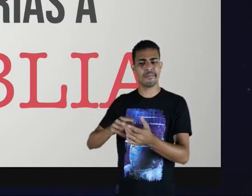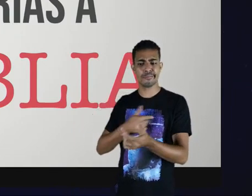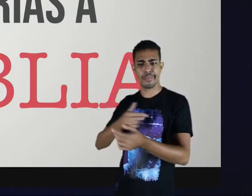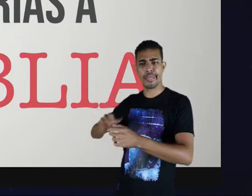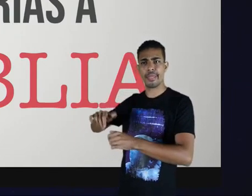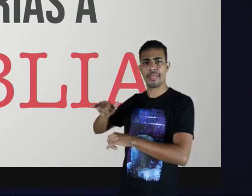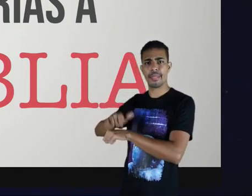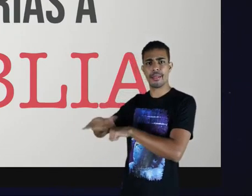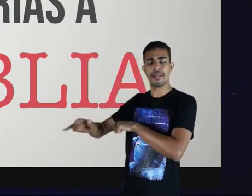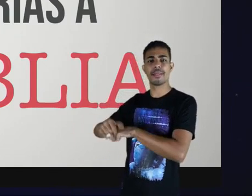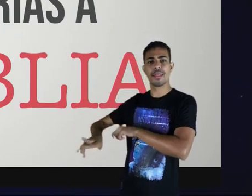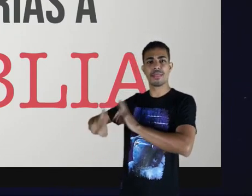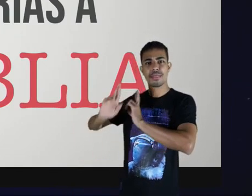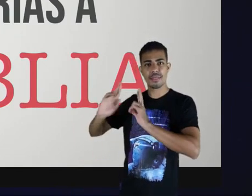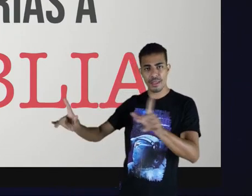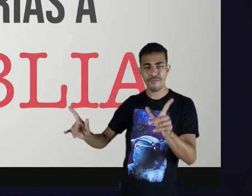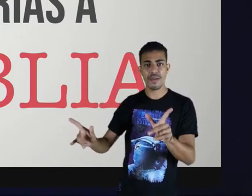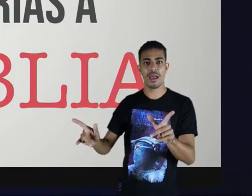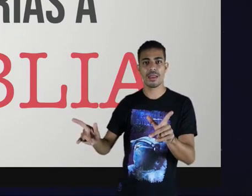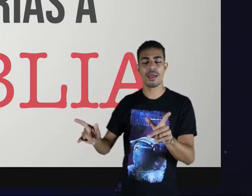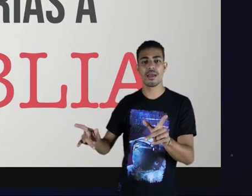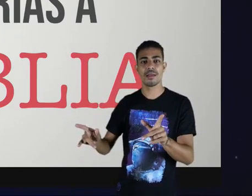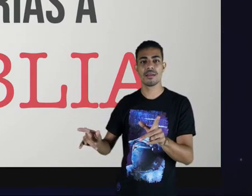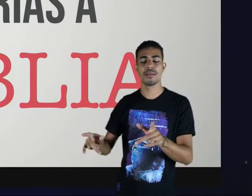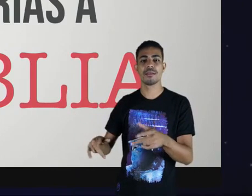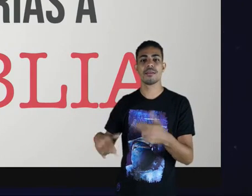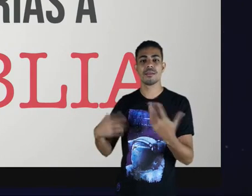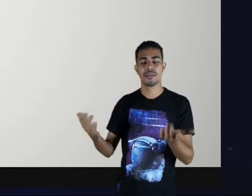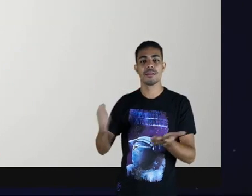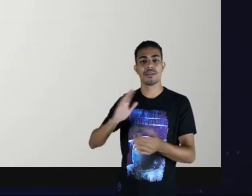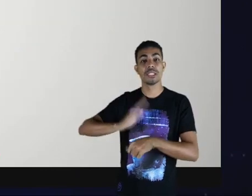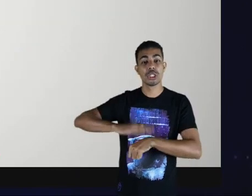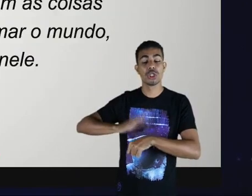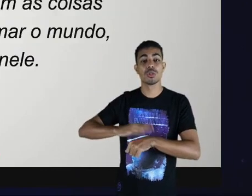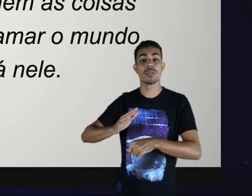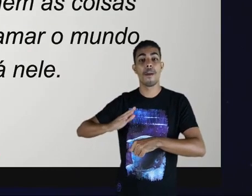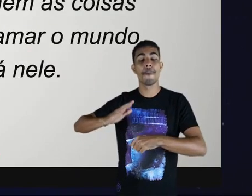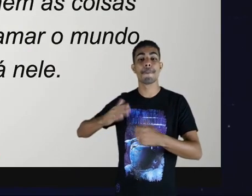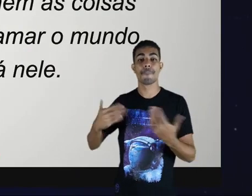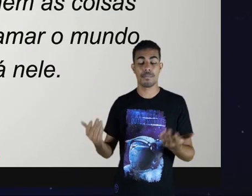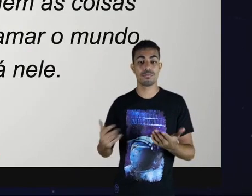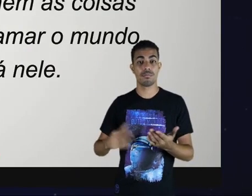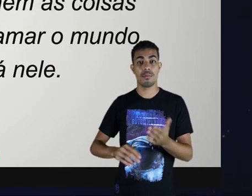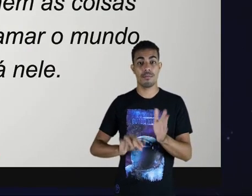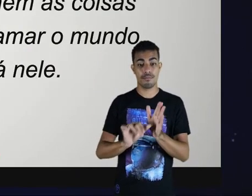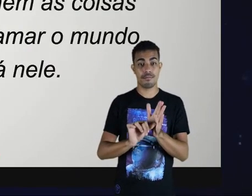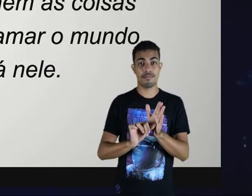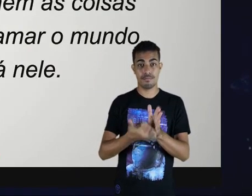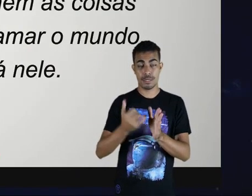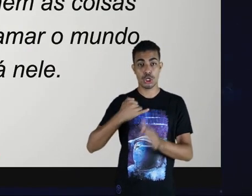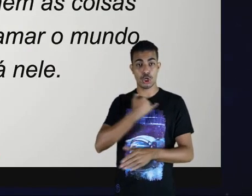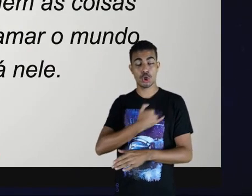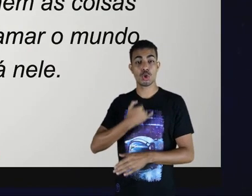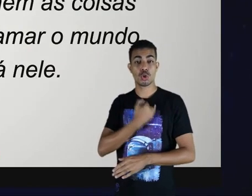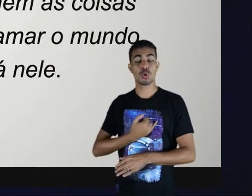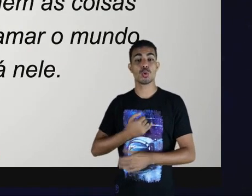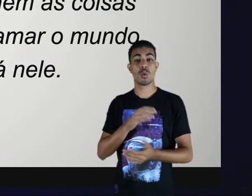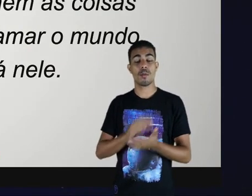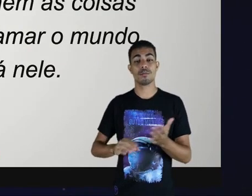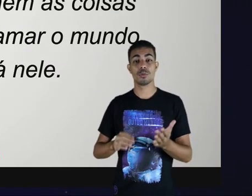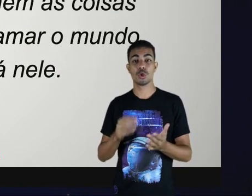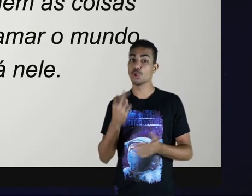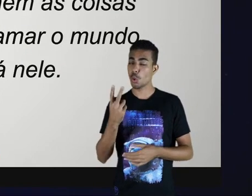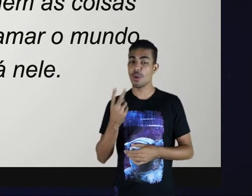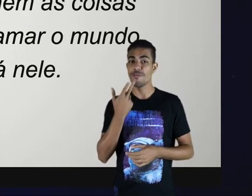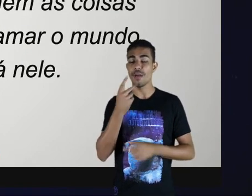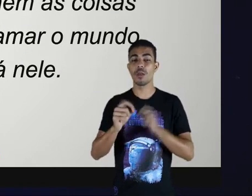que é outra coisa que a Bíblia diz a respeito de situações morais. 1 João 2, 16, e 15, ele